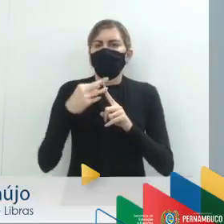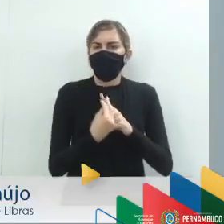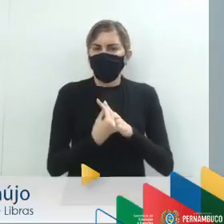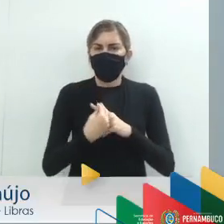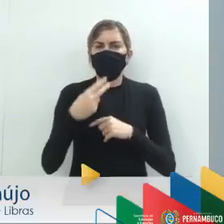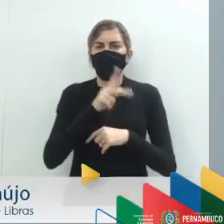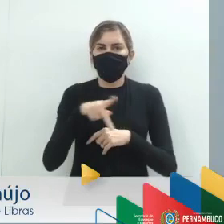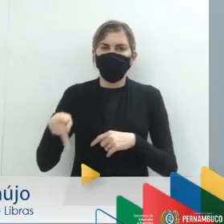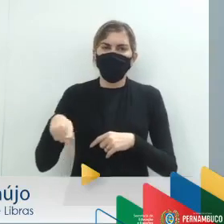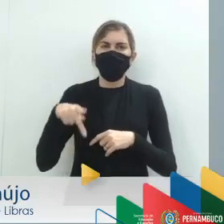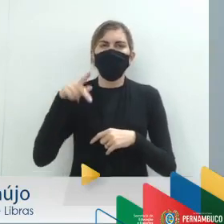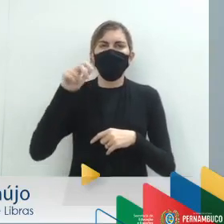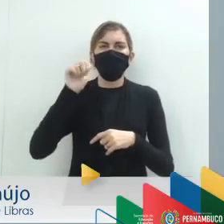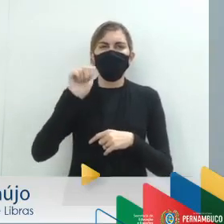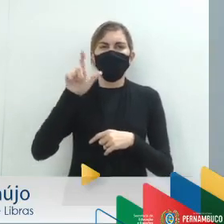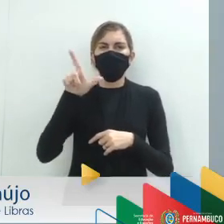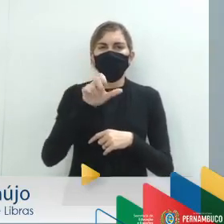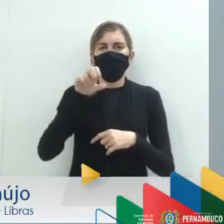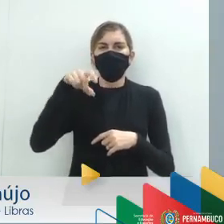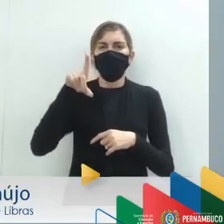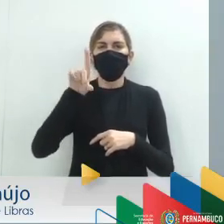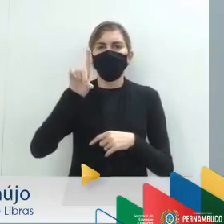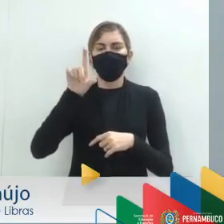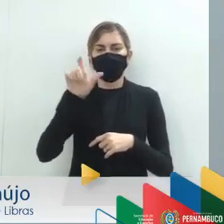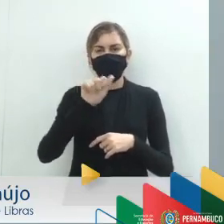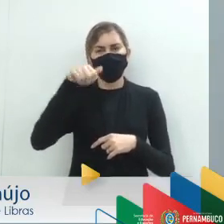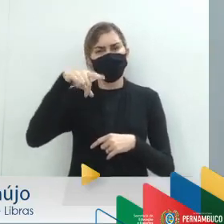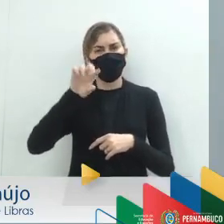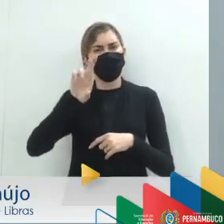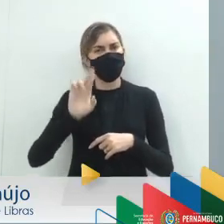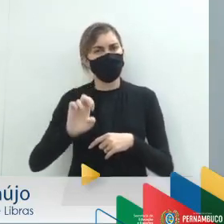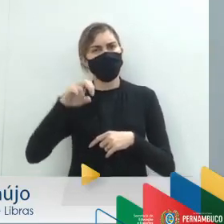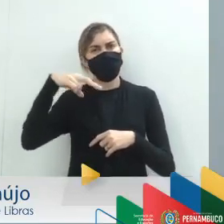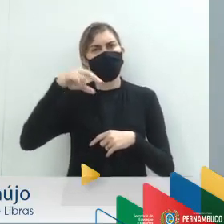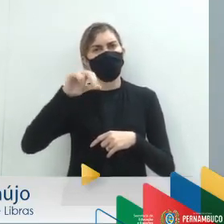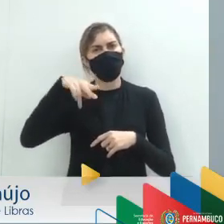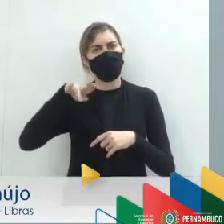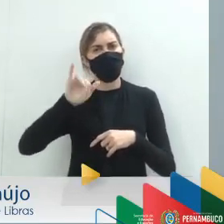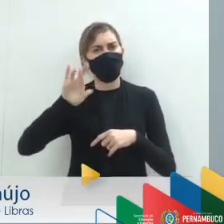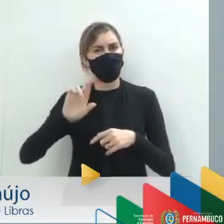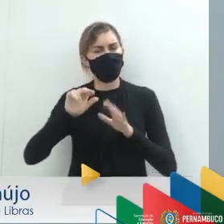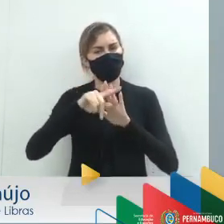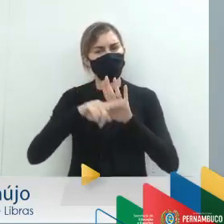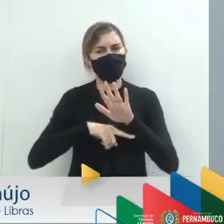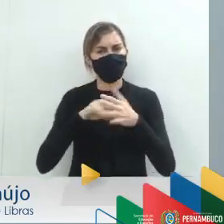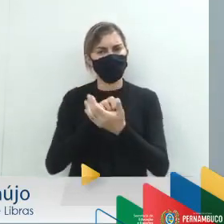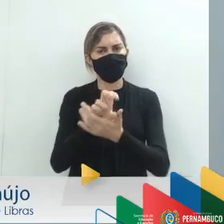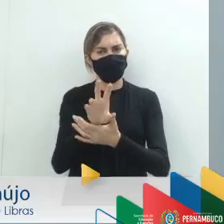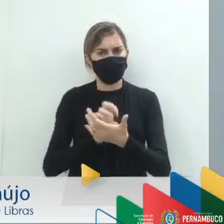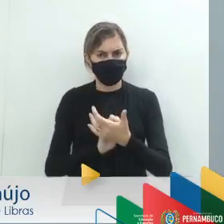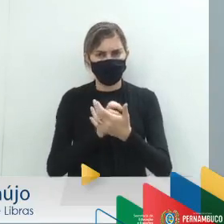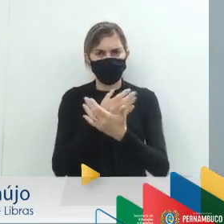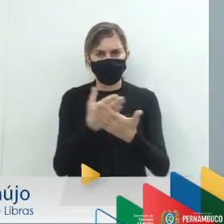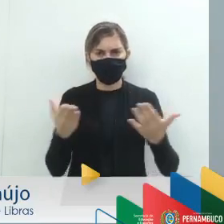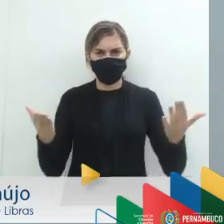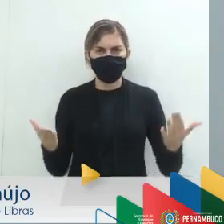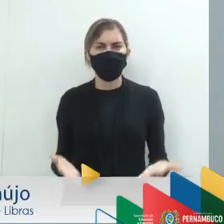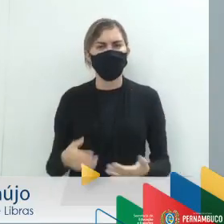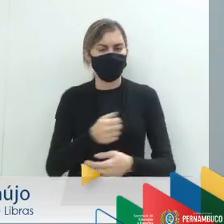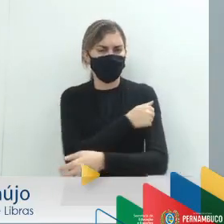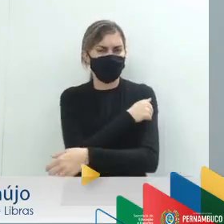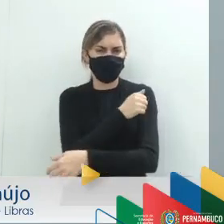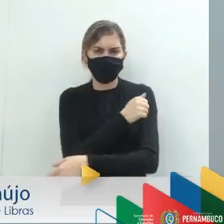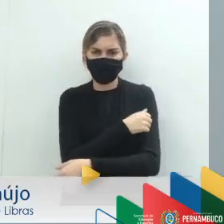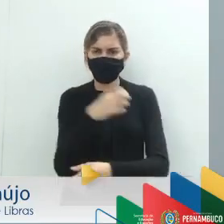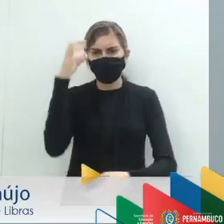com o professor Alexandre Nogueira, desse projeto muito exitoso do EducaPE, para você,